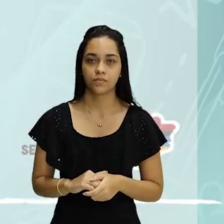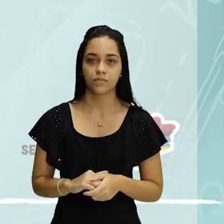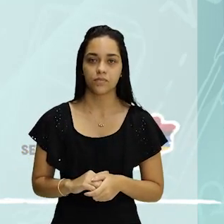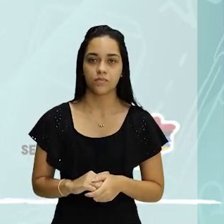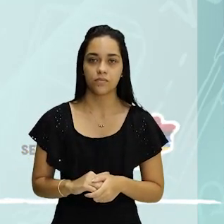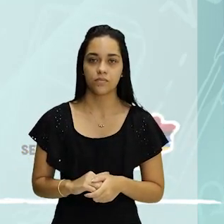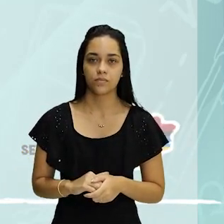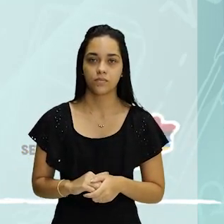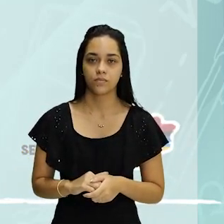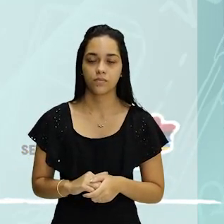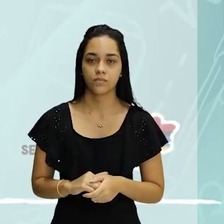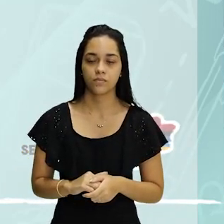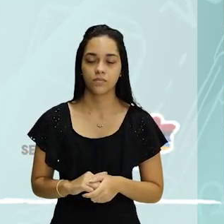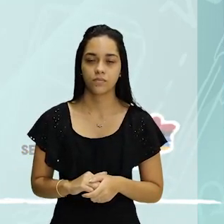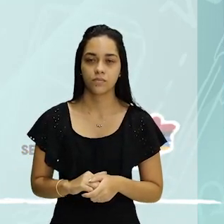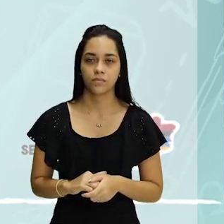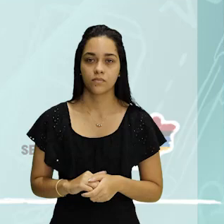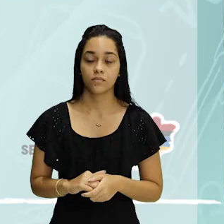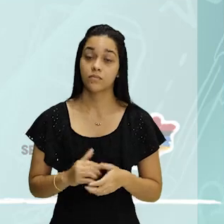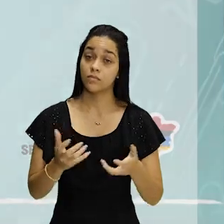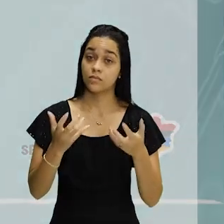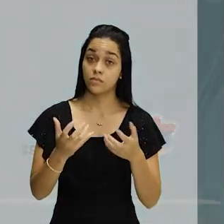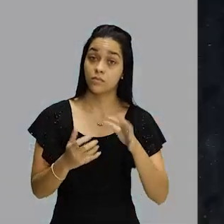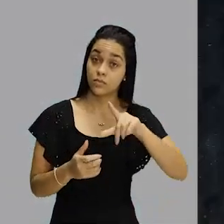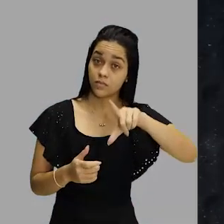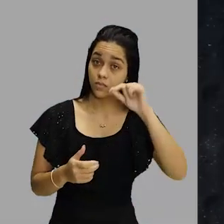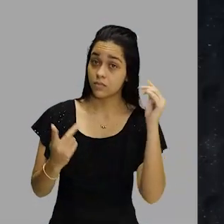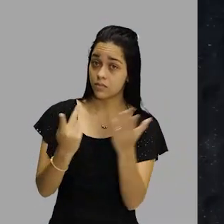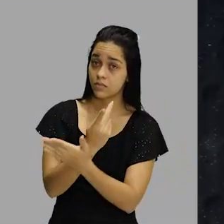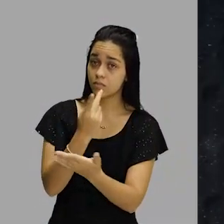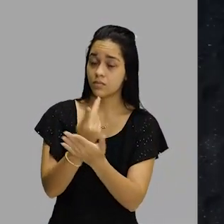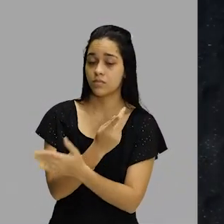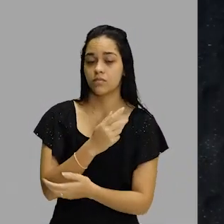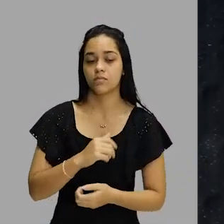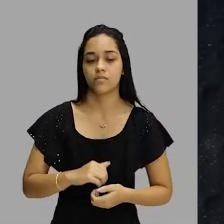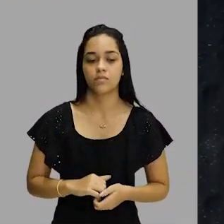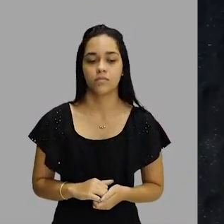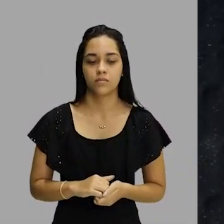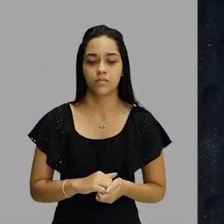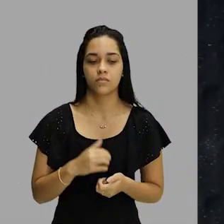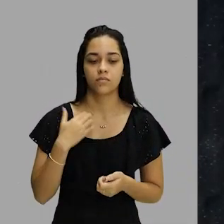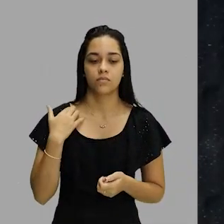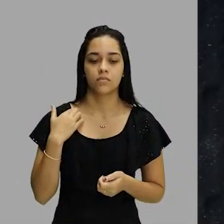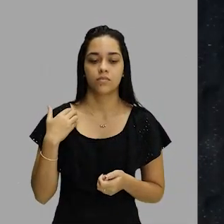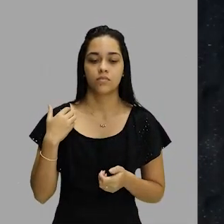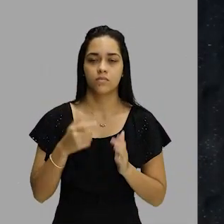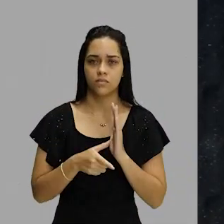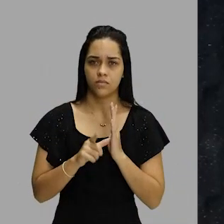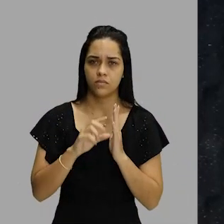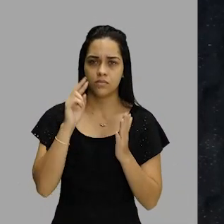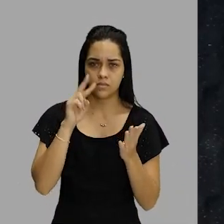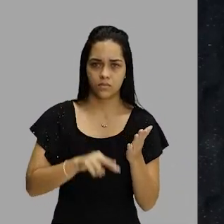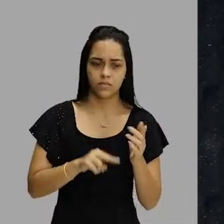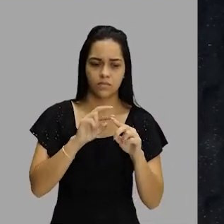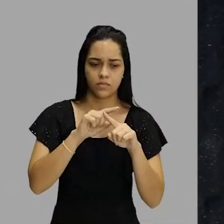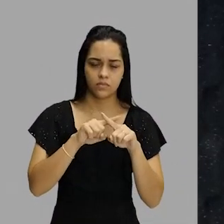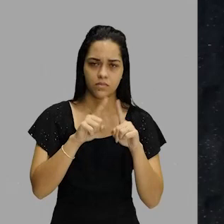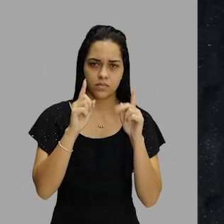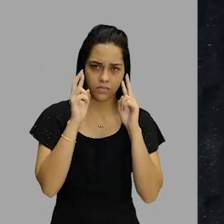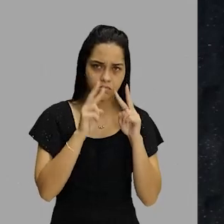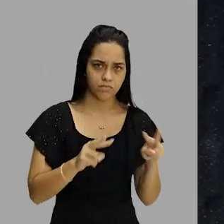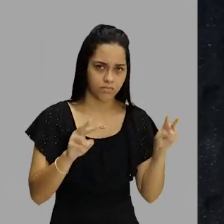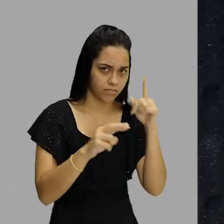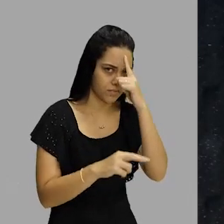dessas opções vai ser incorreta? Ele quer a alternativa errada. Antes da gente ler aqui, vamos analisar aqui